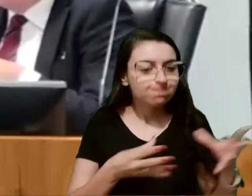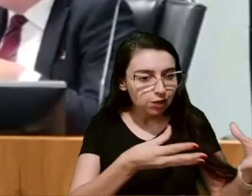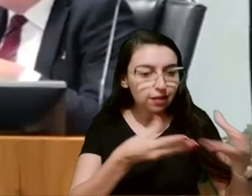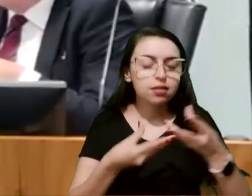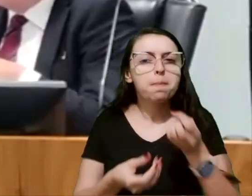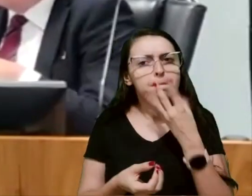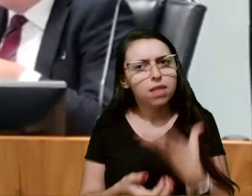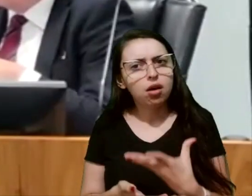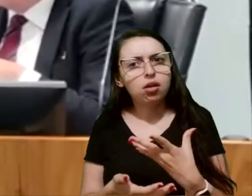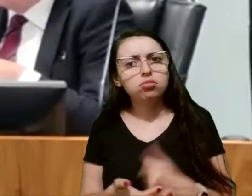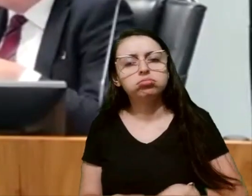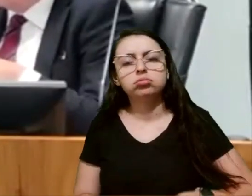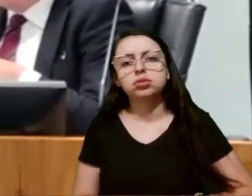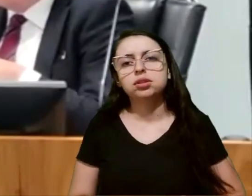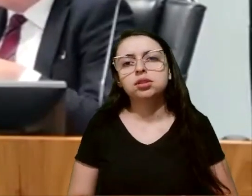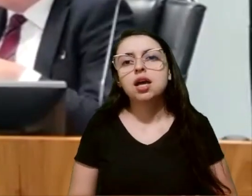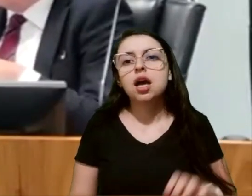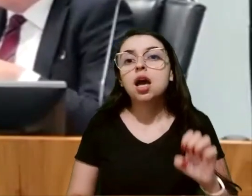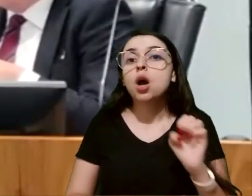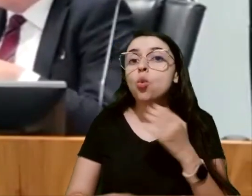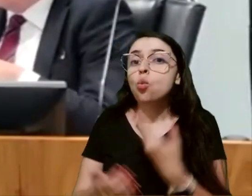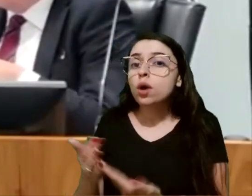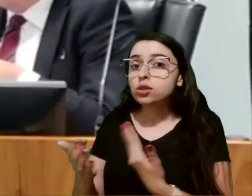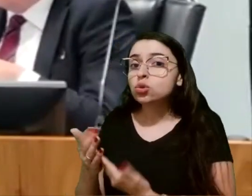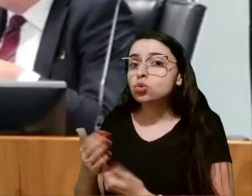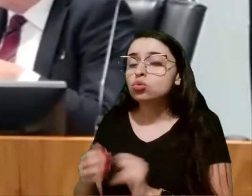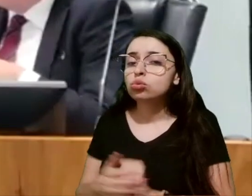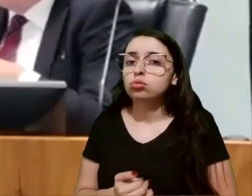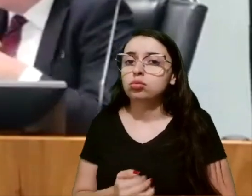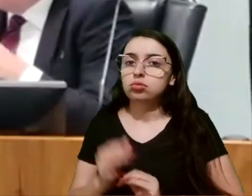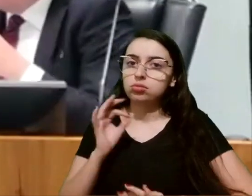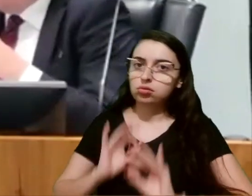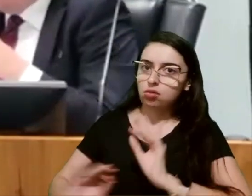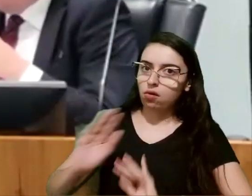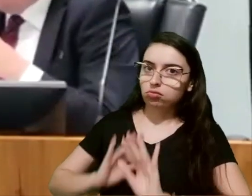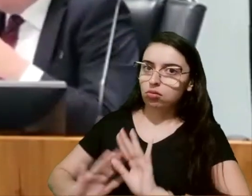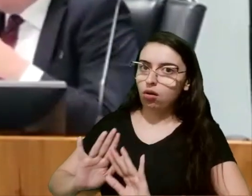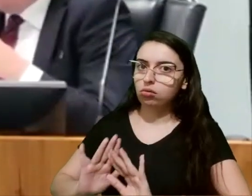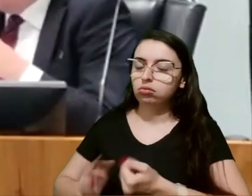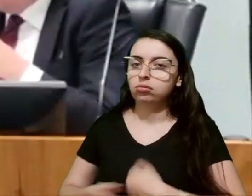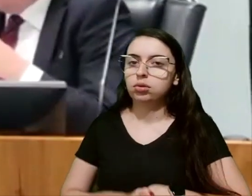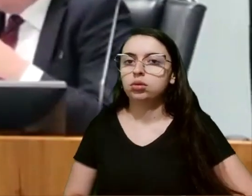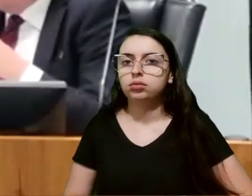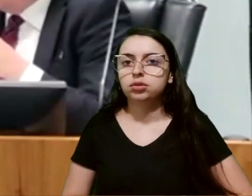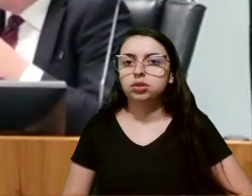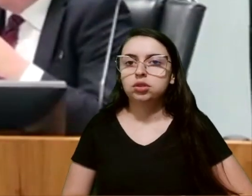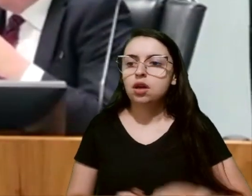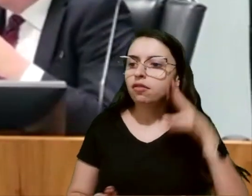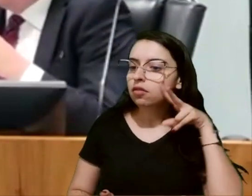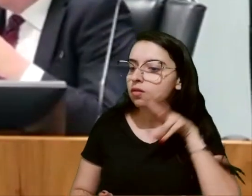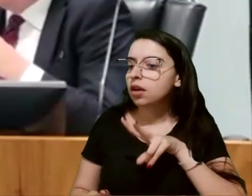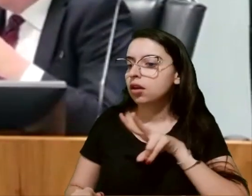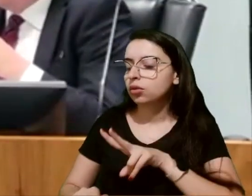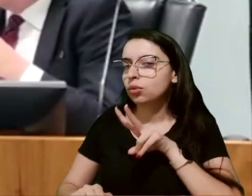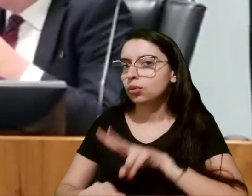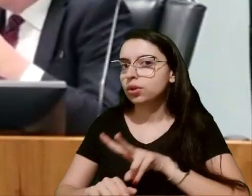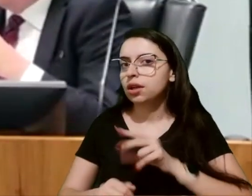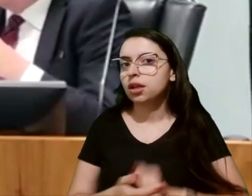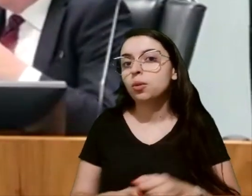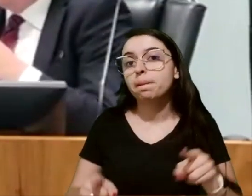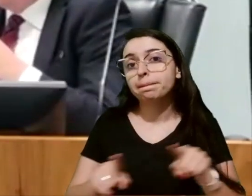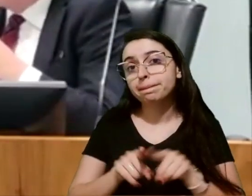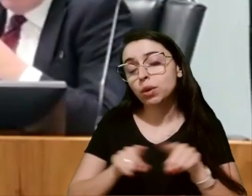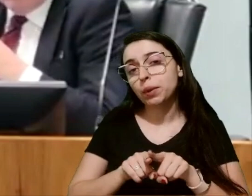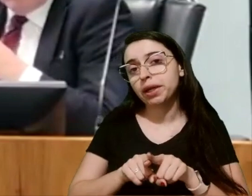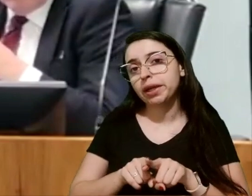foram muito bem colocados. Na verdade, assim, a especialização, ela tem que ser muito controlada, e ela tem que ser supervisionada. E ela